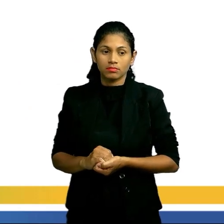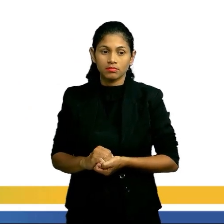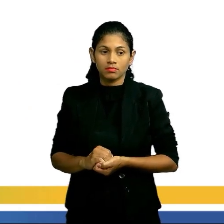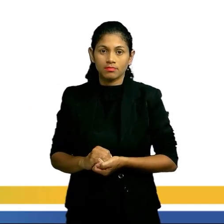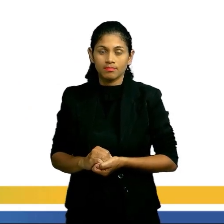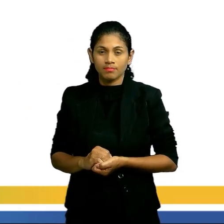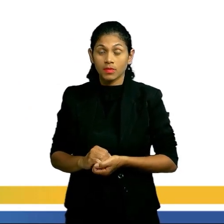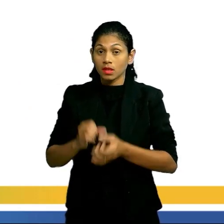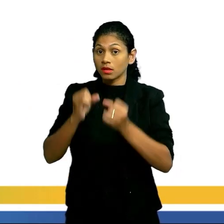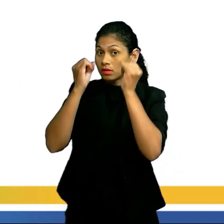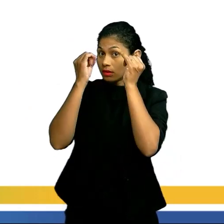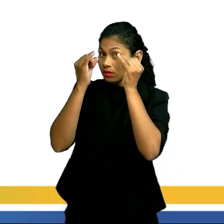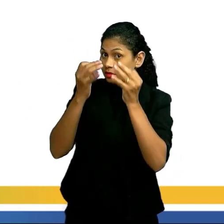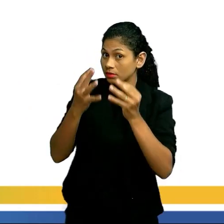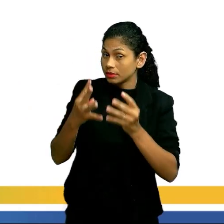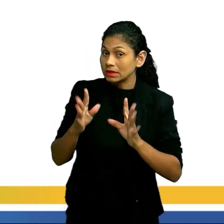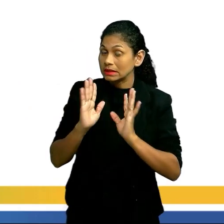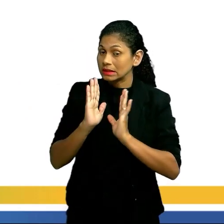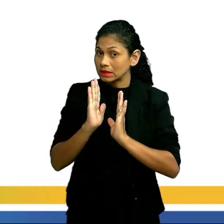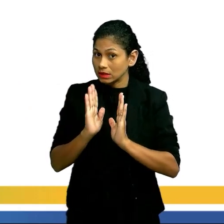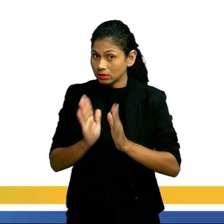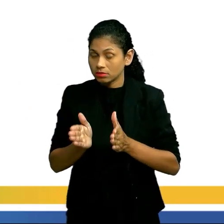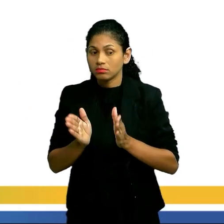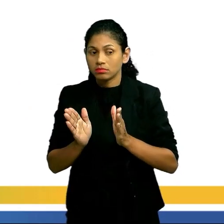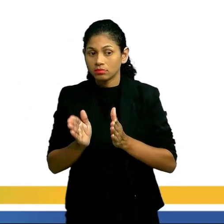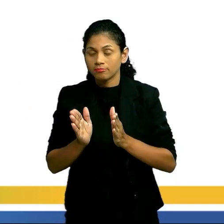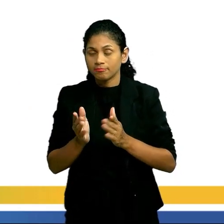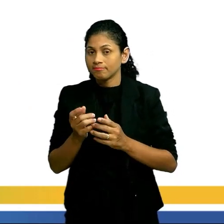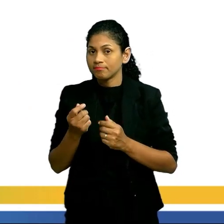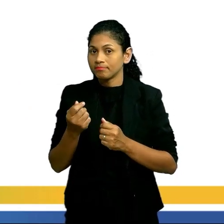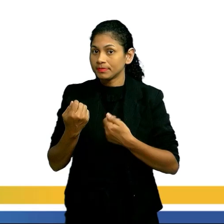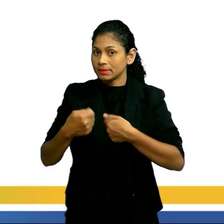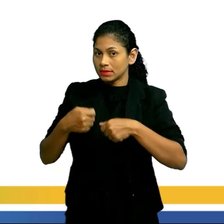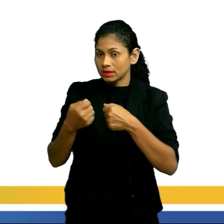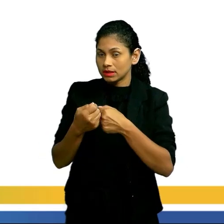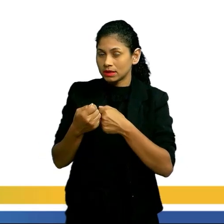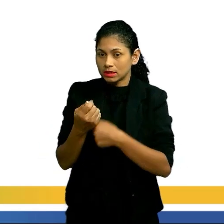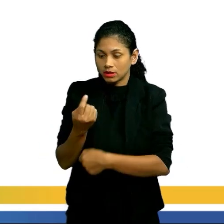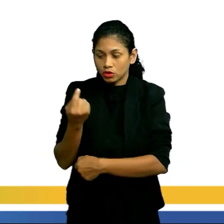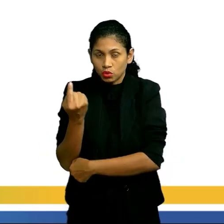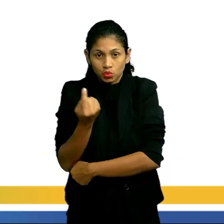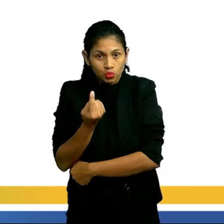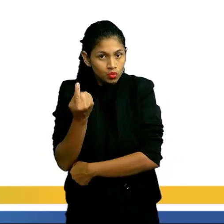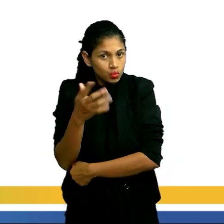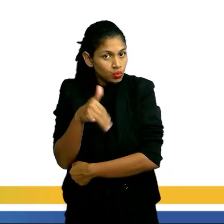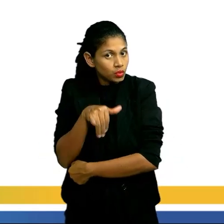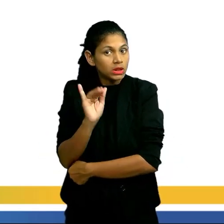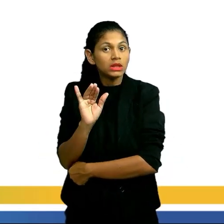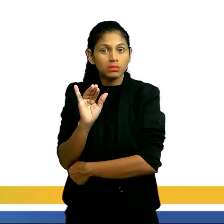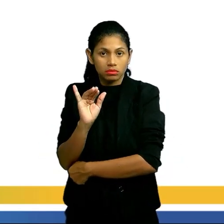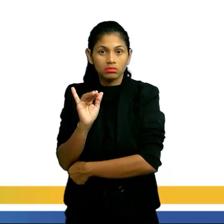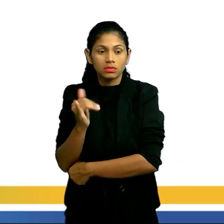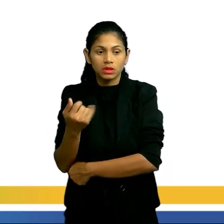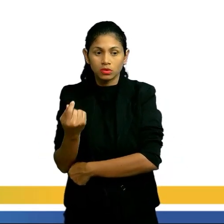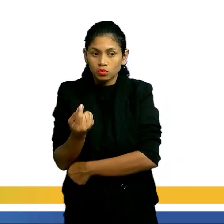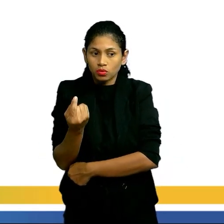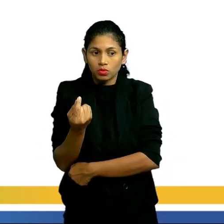que temos que isolar o y. Então, o 5 que está multiplicando o y vai passar